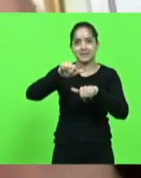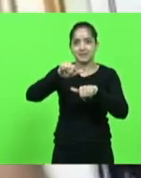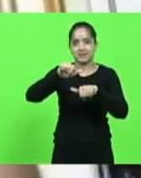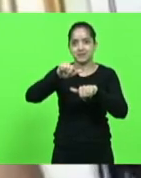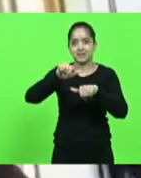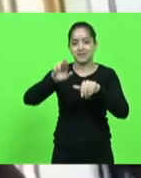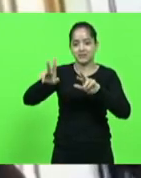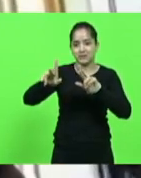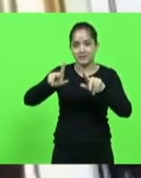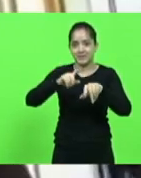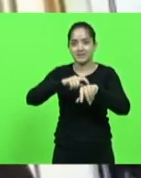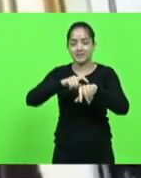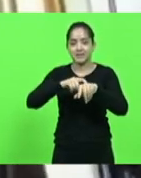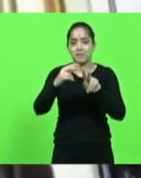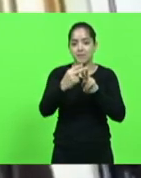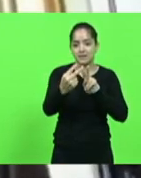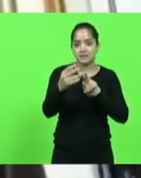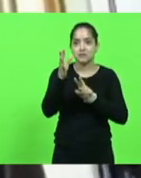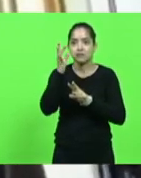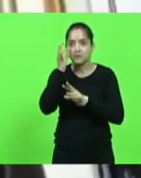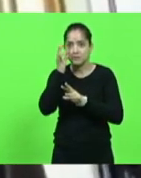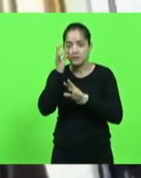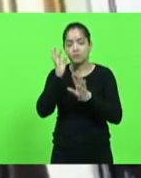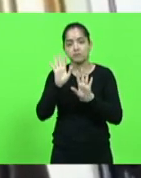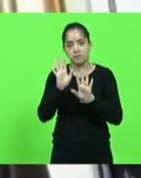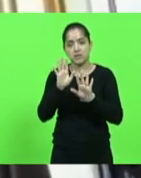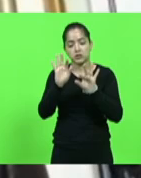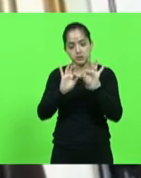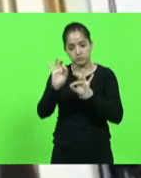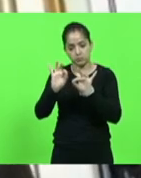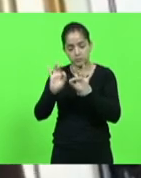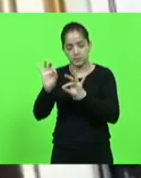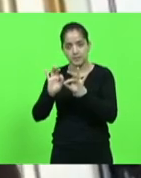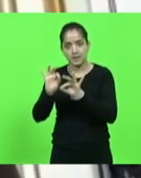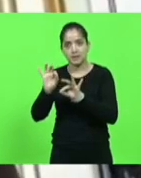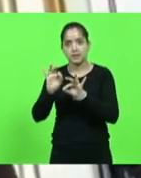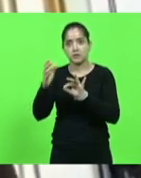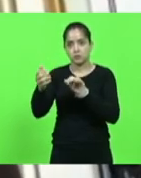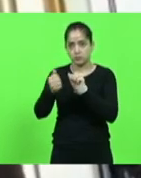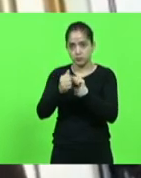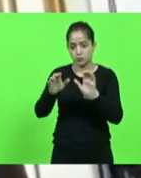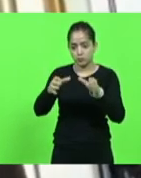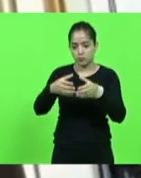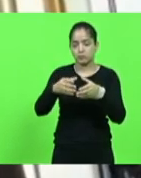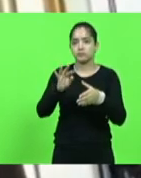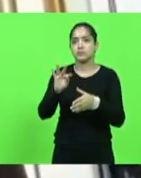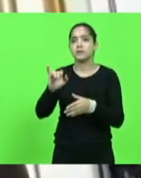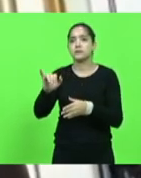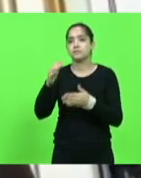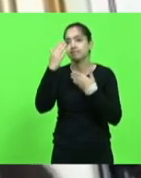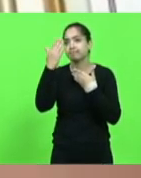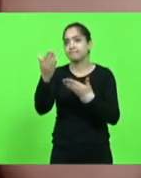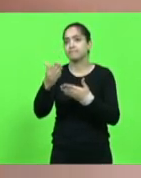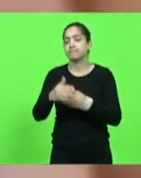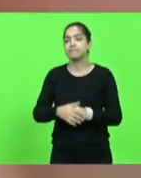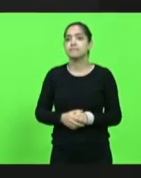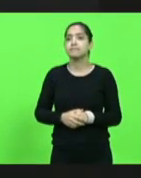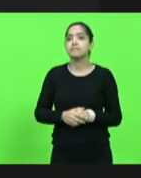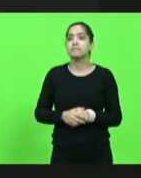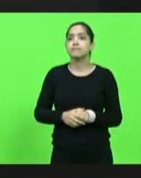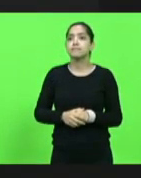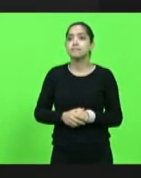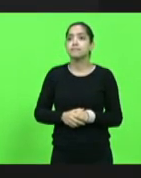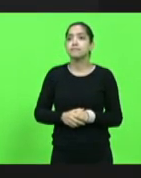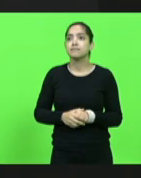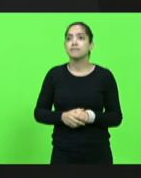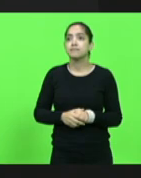o virtual que nós já estamos acertando aí com o Léo e o pessoal da TI. Obrigado, senhor presidente. Mais alguém